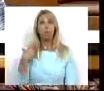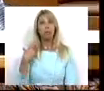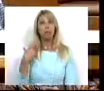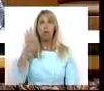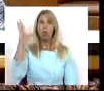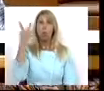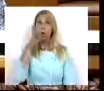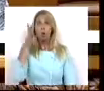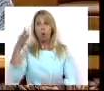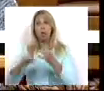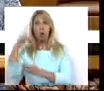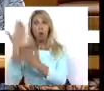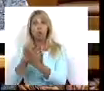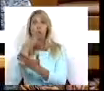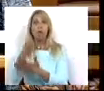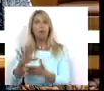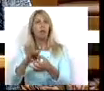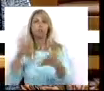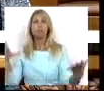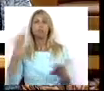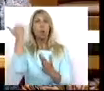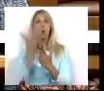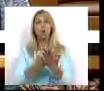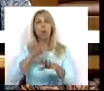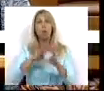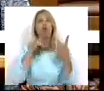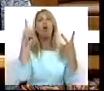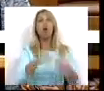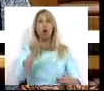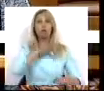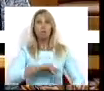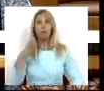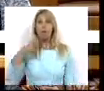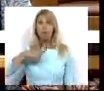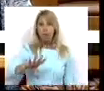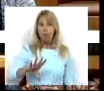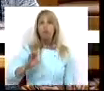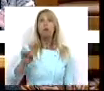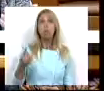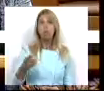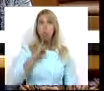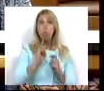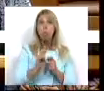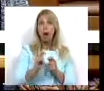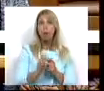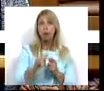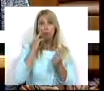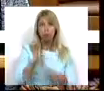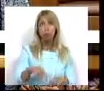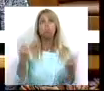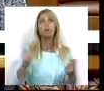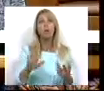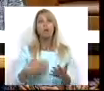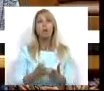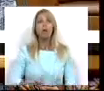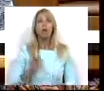de inconstitucionalidade do corte do subsídio de férias, cujo pagamento demonstrou ser um fôlego para a